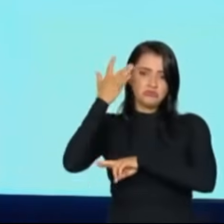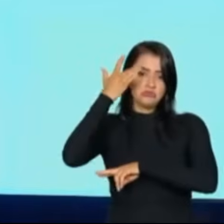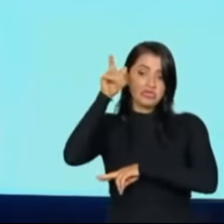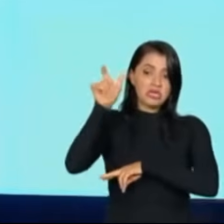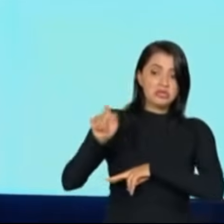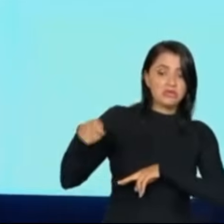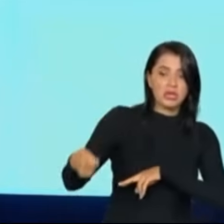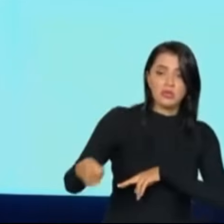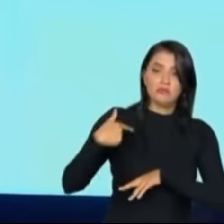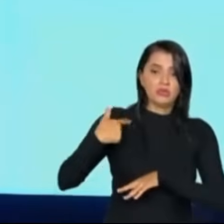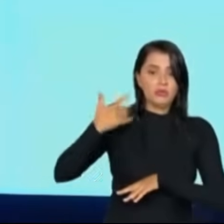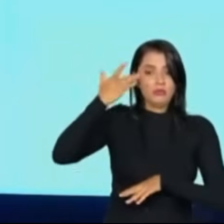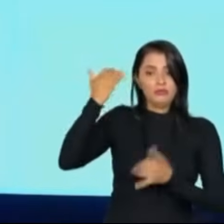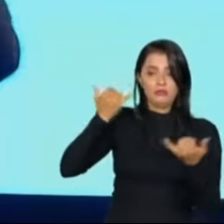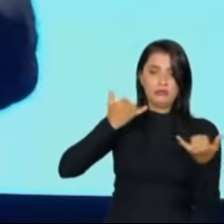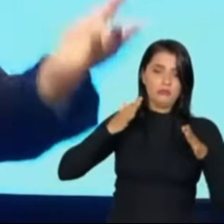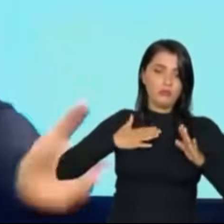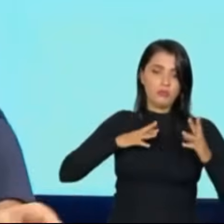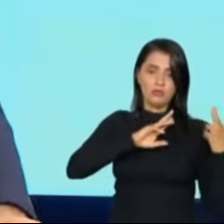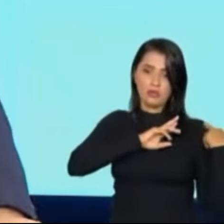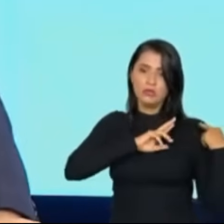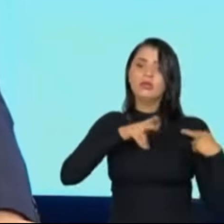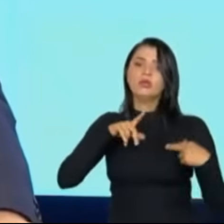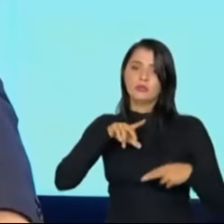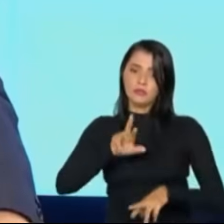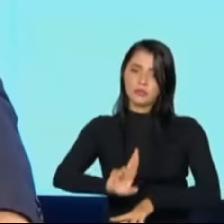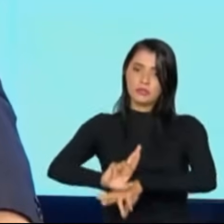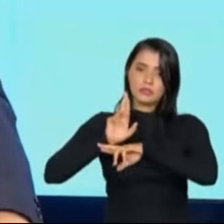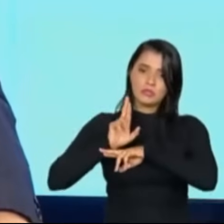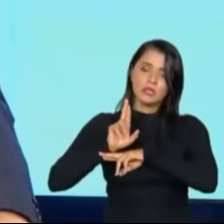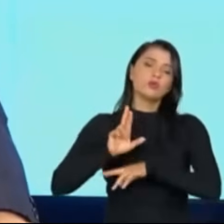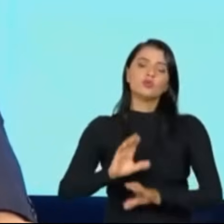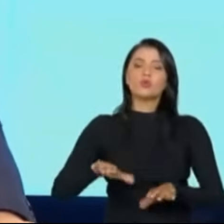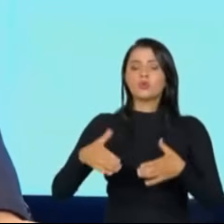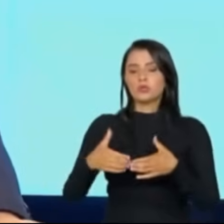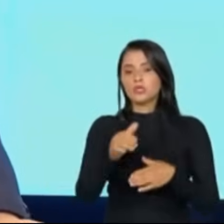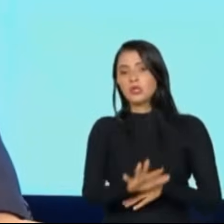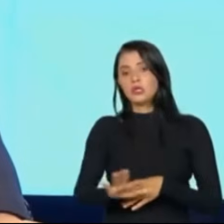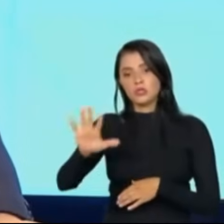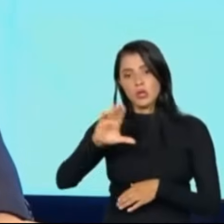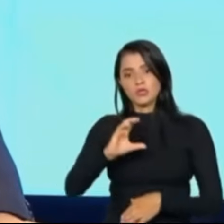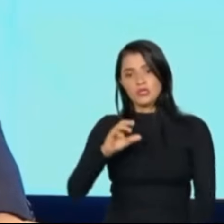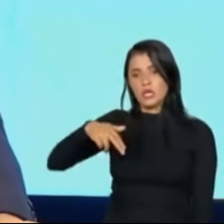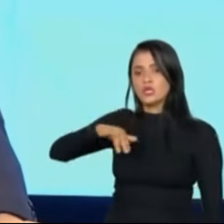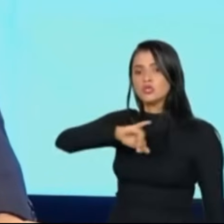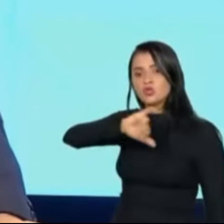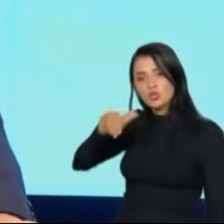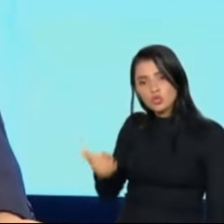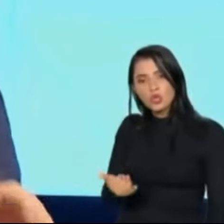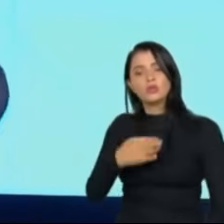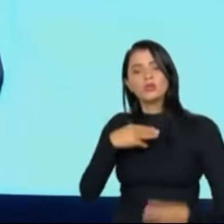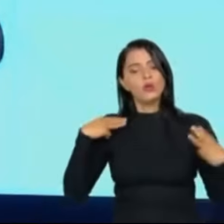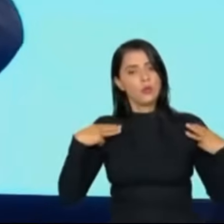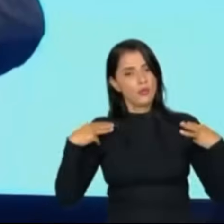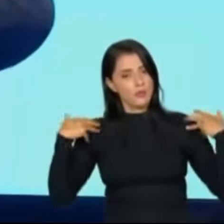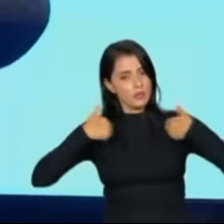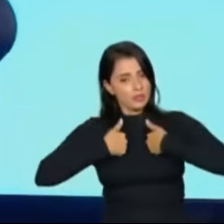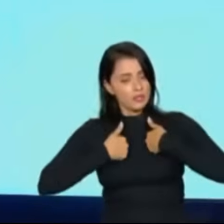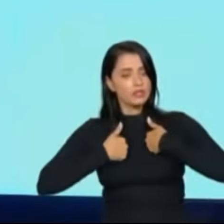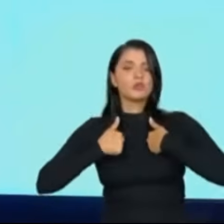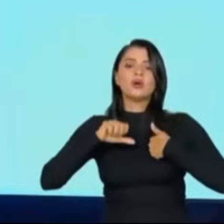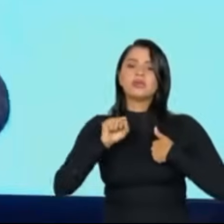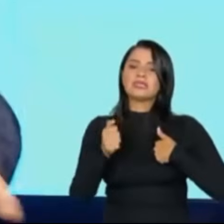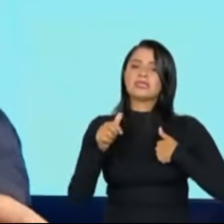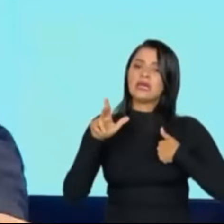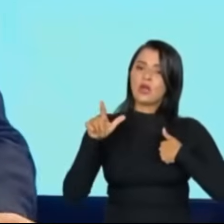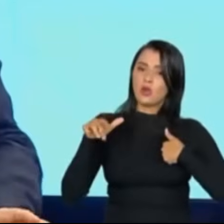quem, porque não nos cabe, houve representações no âmbito do Conselho Nacional de Justiça, o ministro Luiz Felipe Salomão efetuou